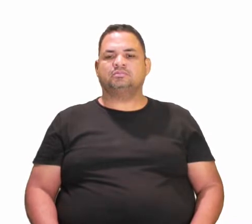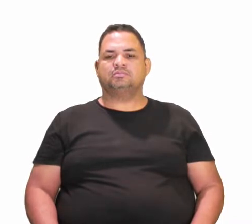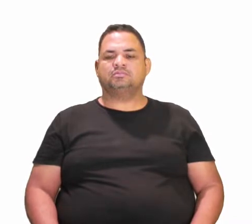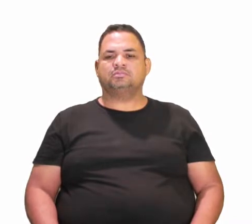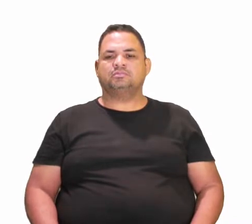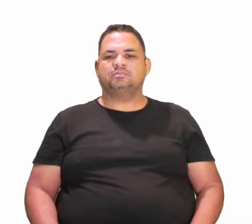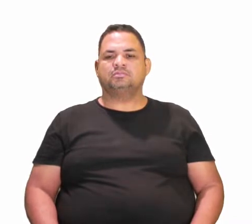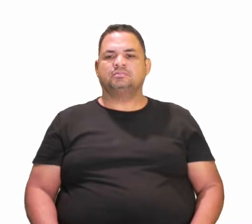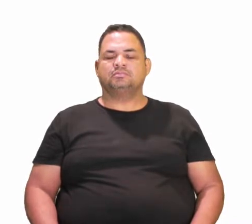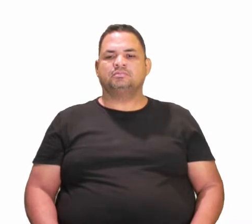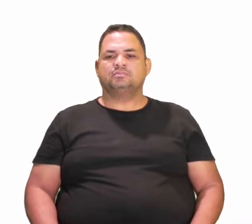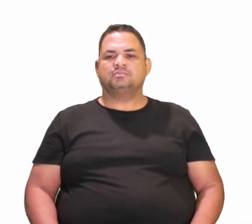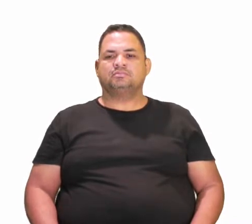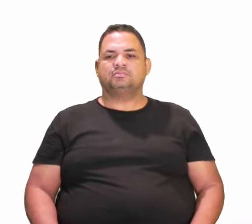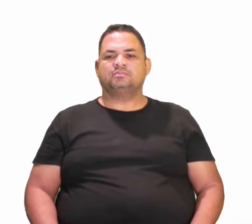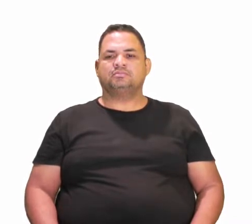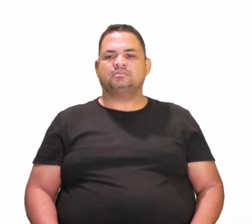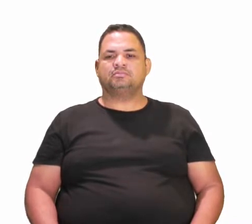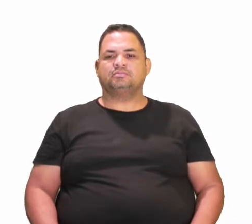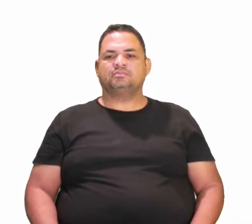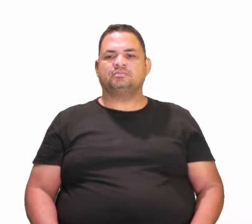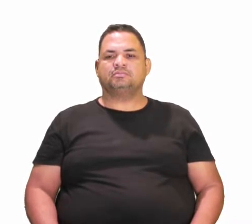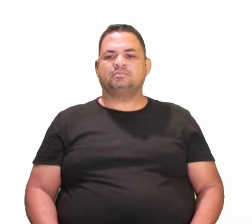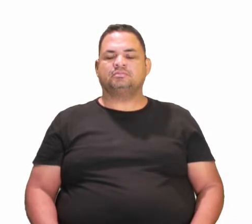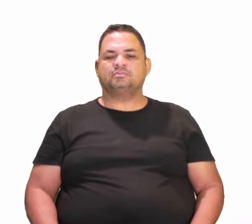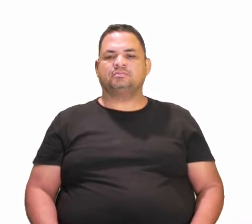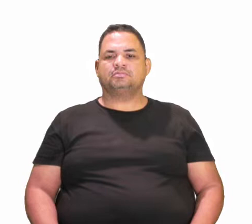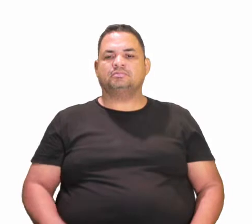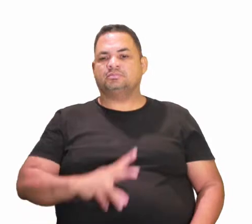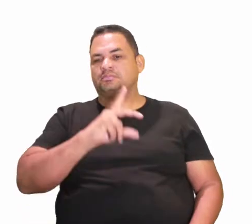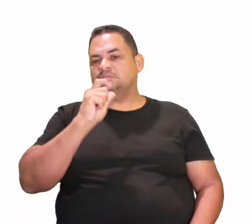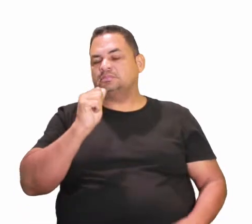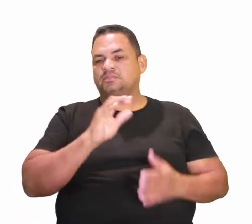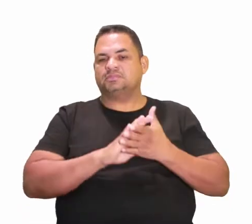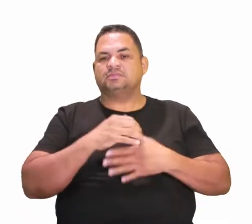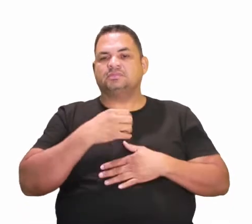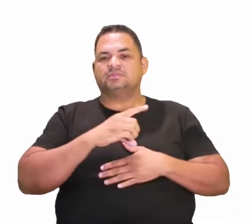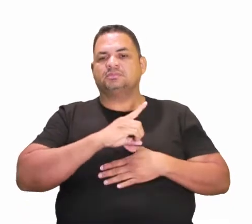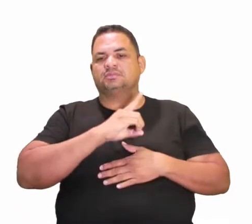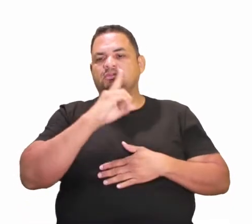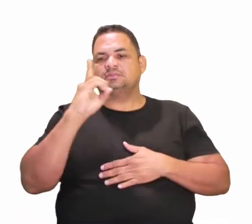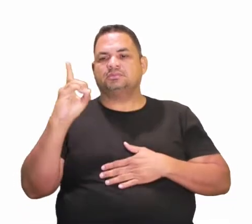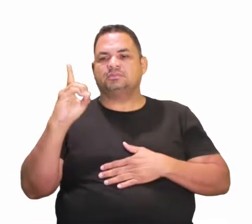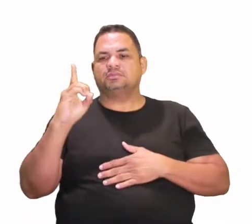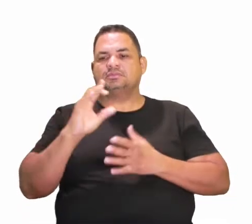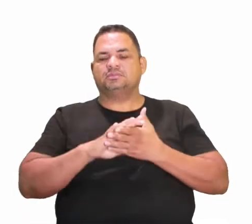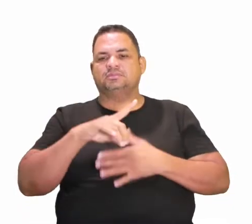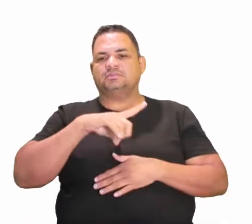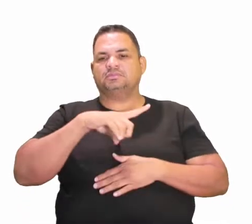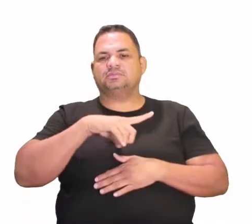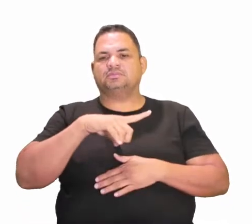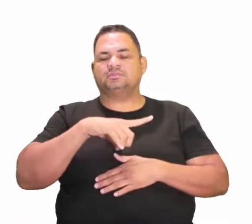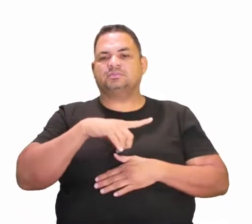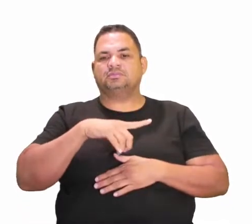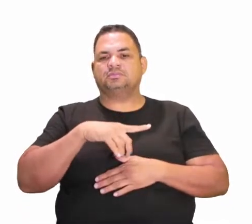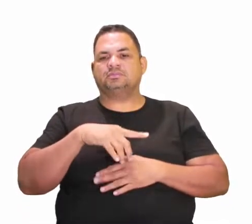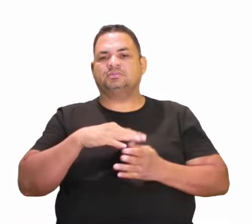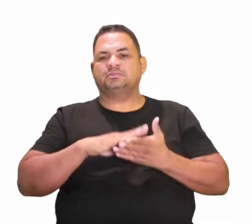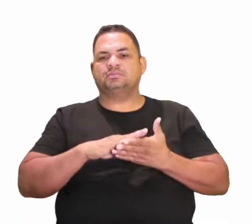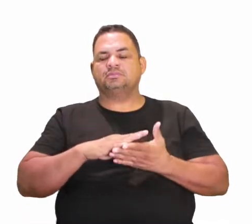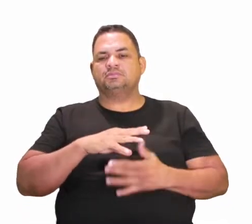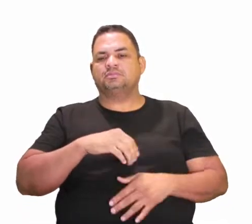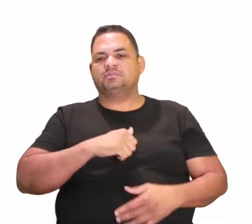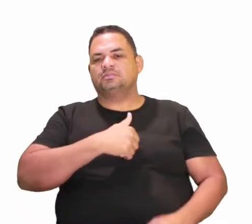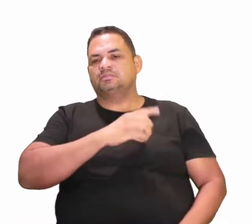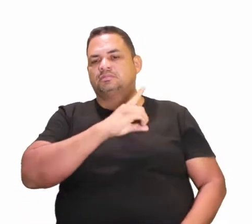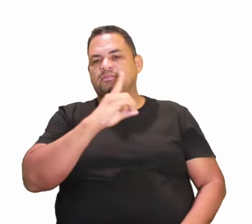e não twell seria essa data com 12 se fosse seis aqui que é o mês e aqui seria o